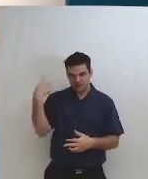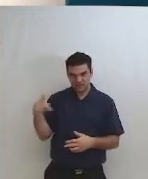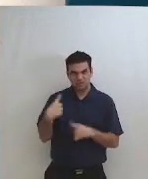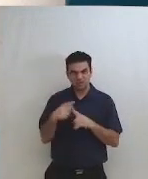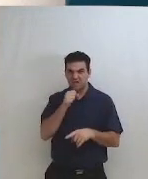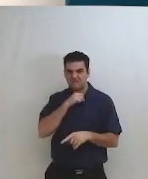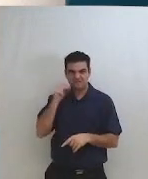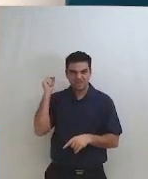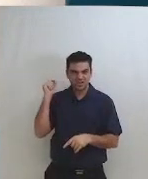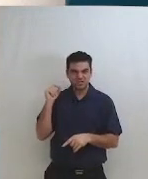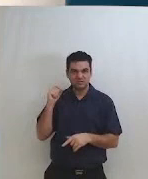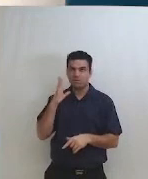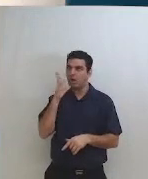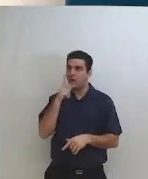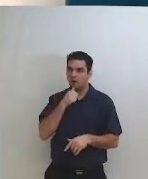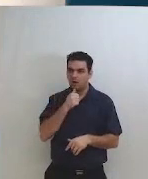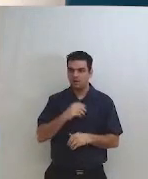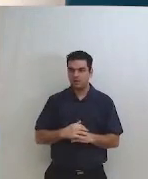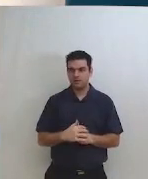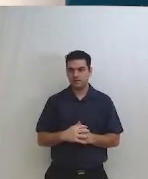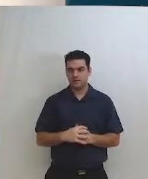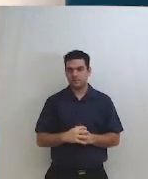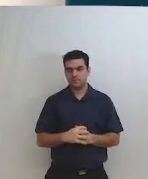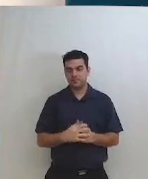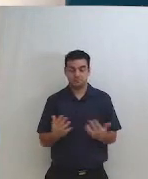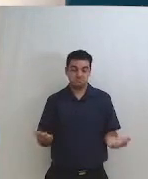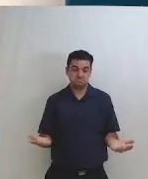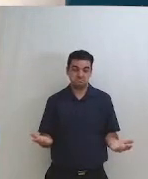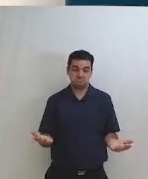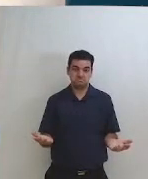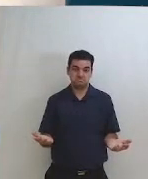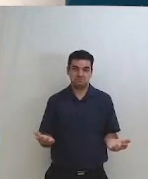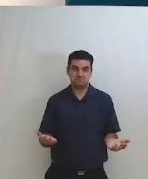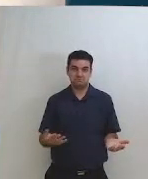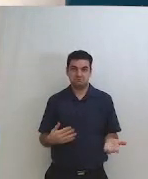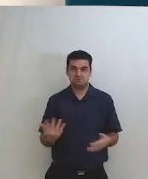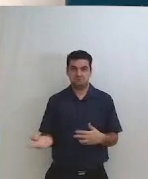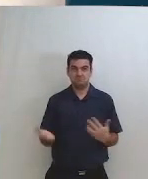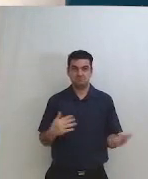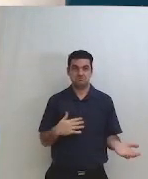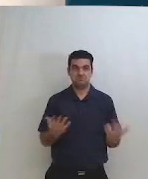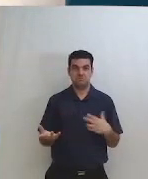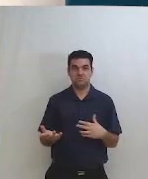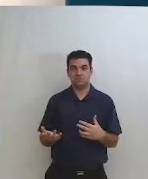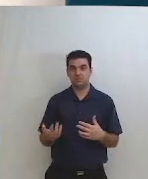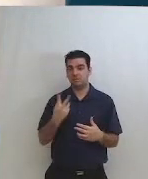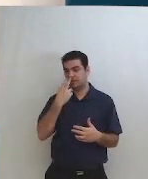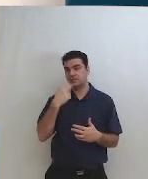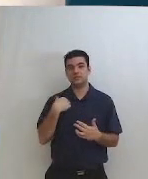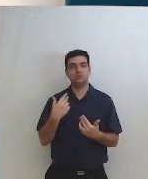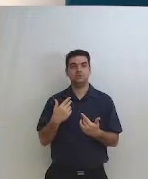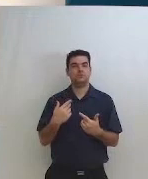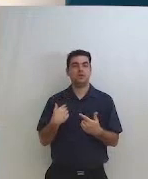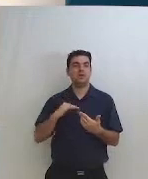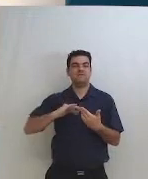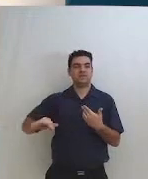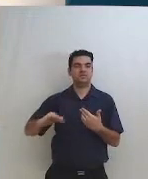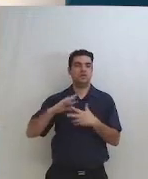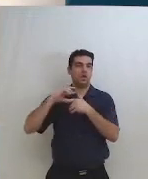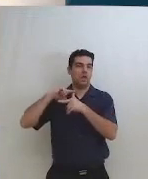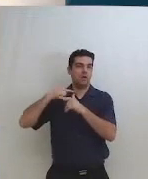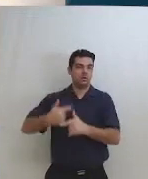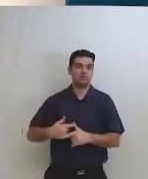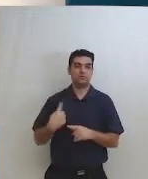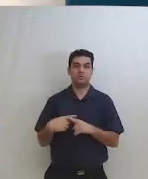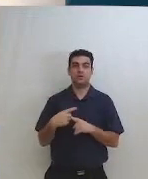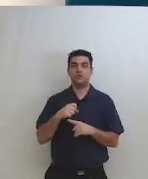recorrente. Certamente. Não seria razão, né, para qualquer tipo de indeferimento de recurso, o fato de processo ser antigo com todas